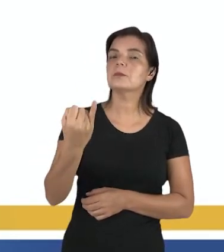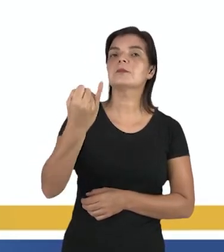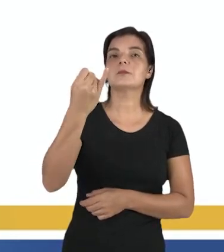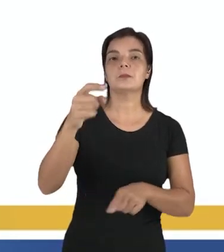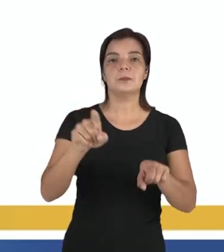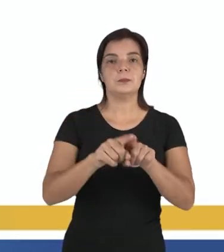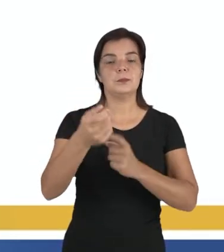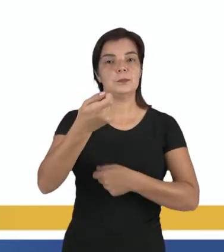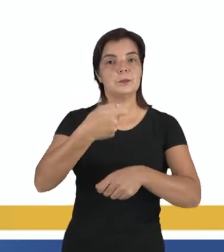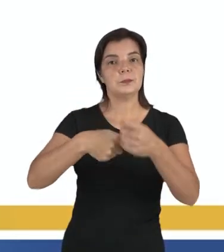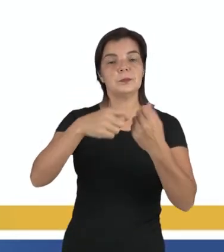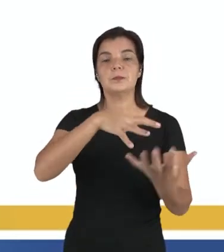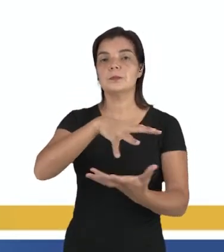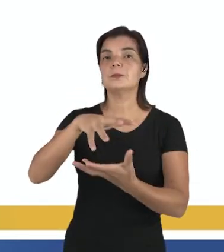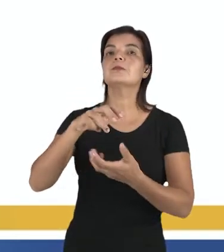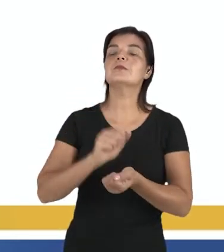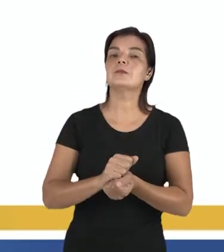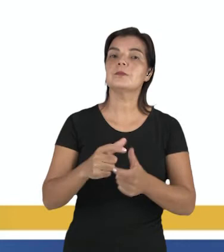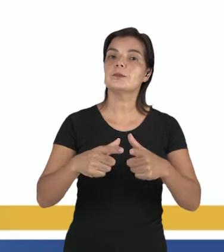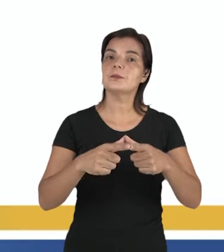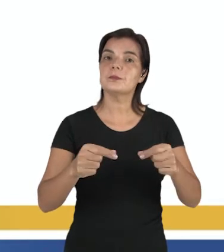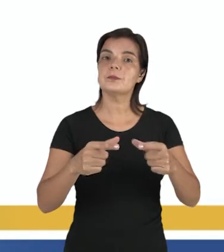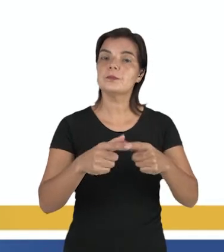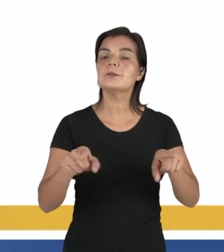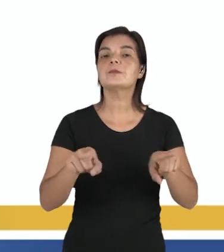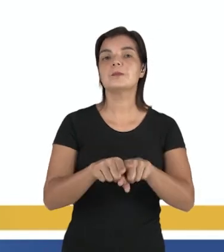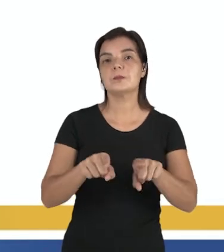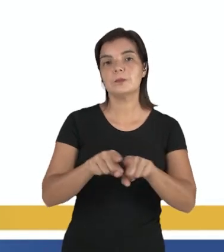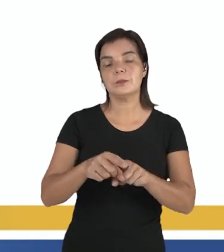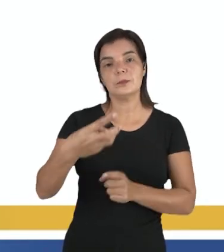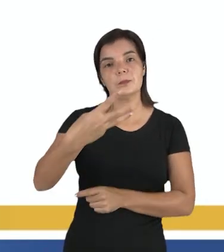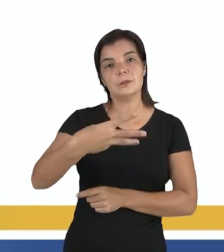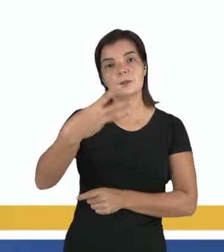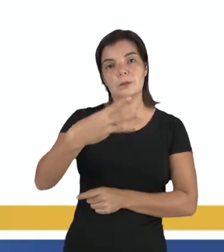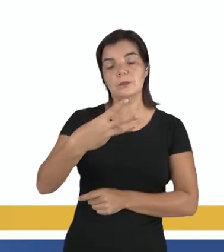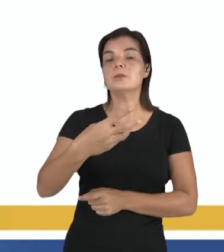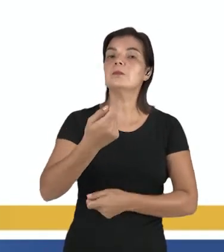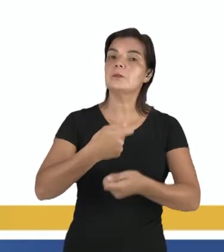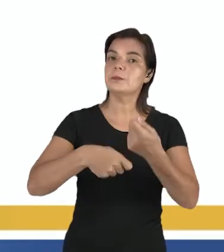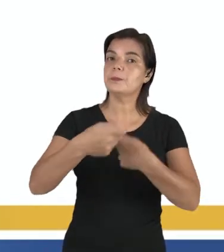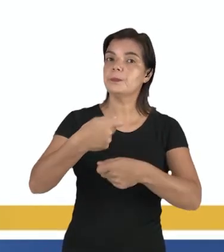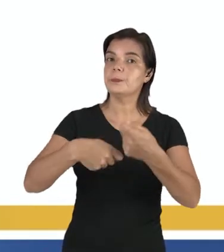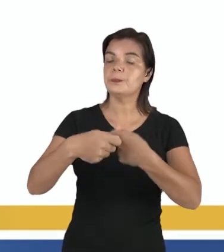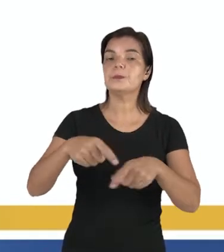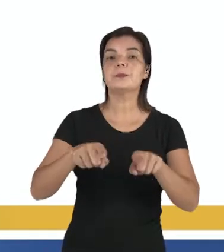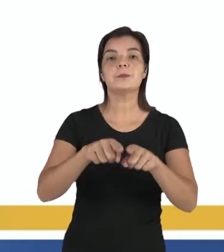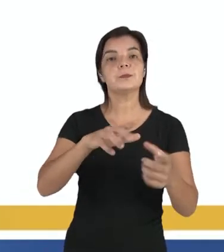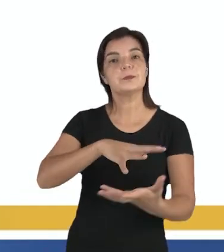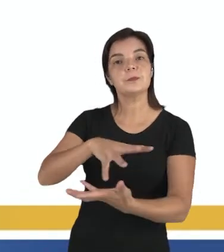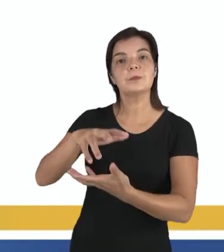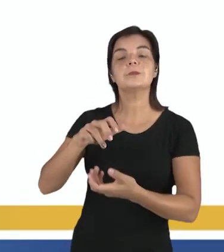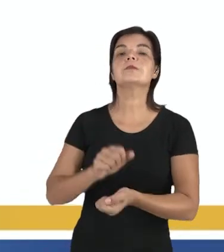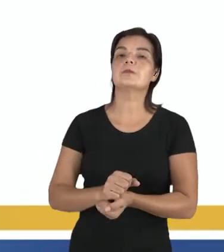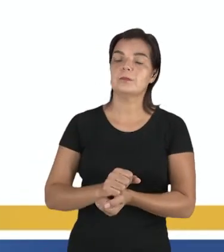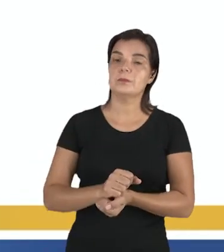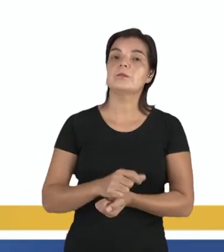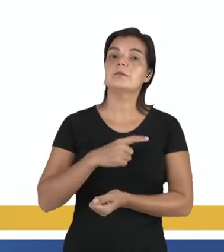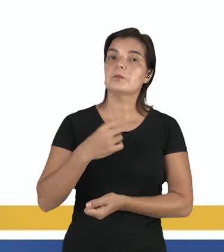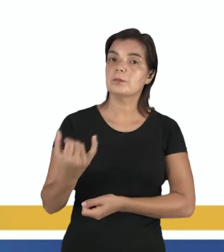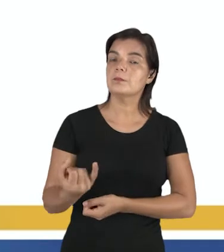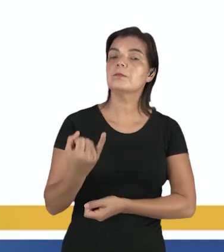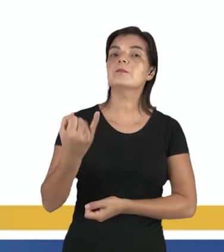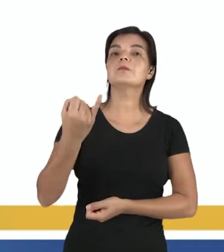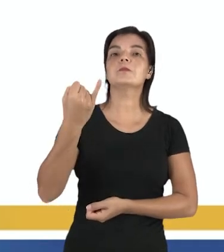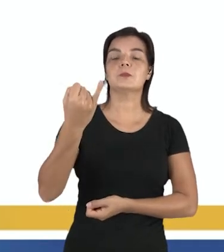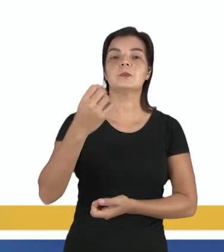na economia do mundo inteiro, e o Japão, que vai ser a nossa terceira maior potência econômica do mundo e tem uma grande